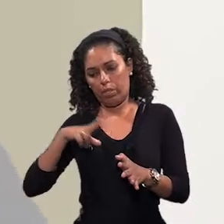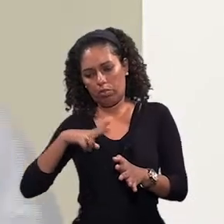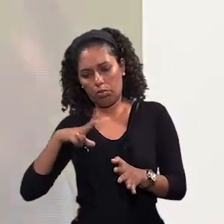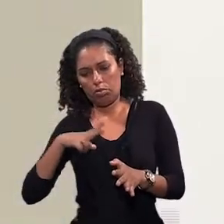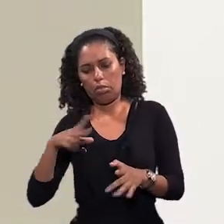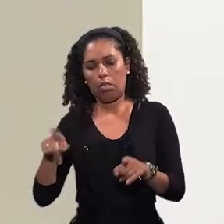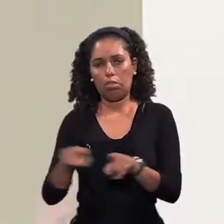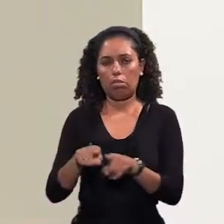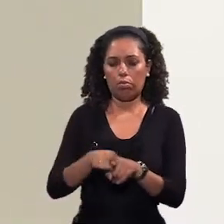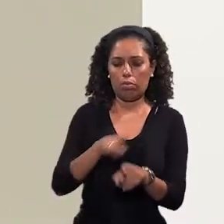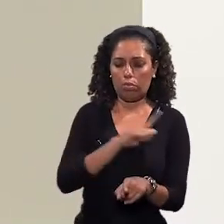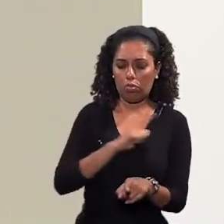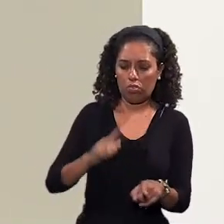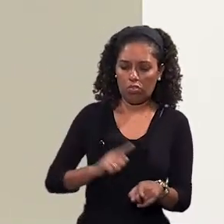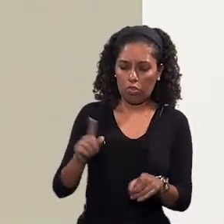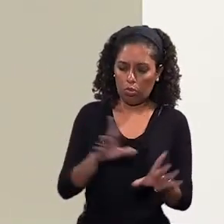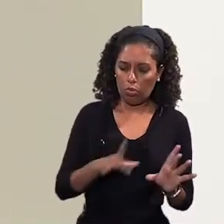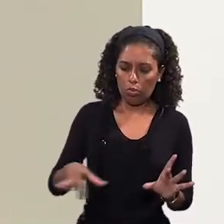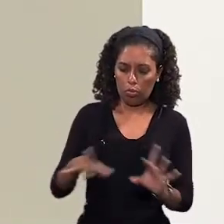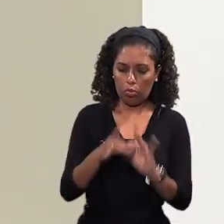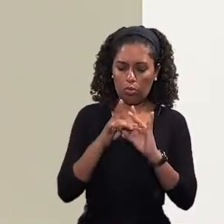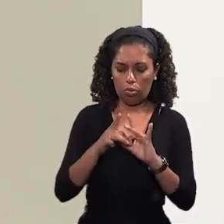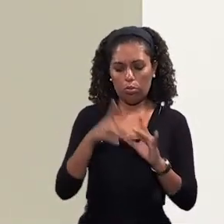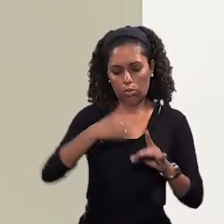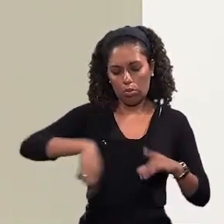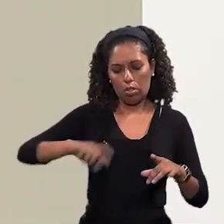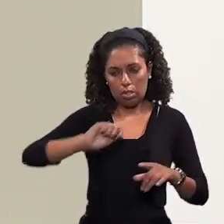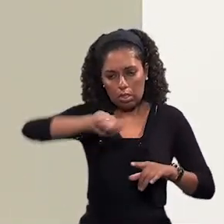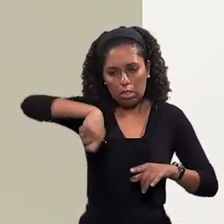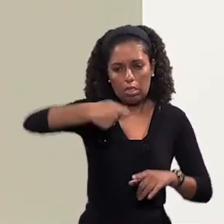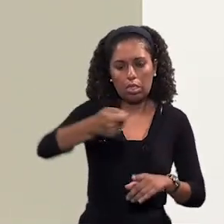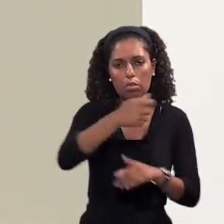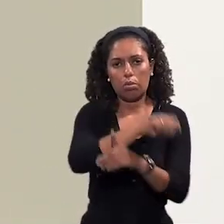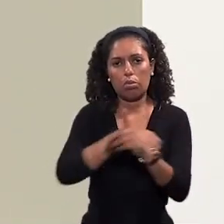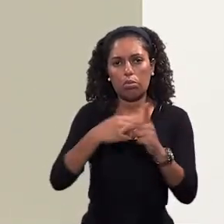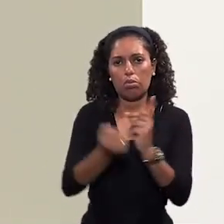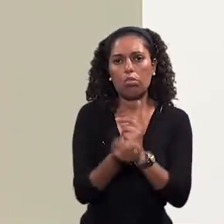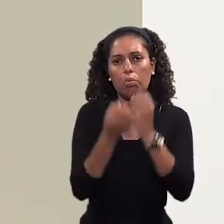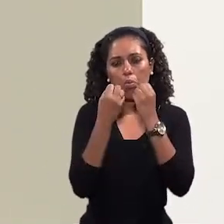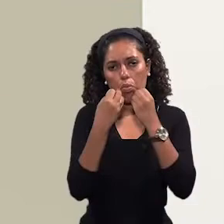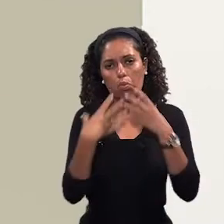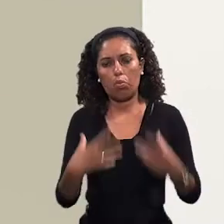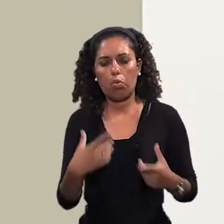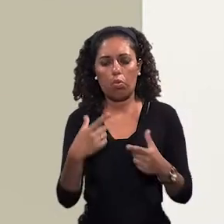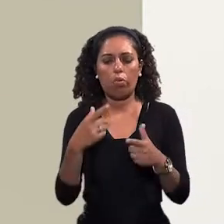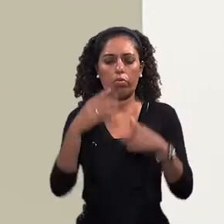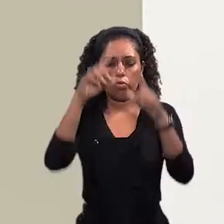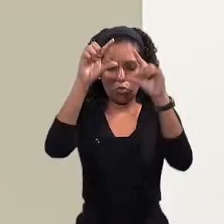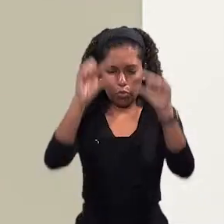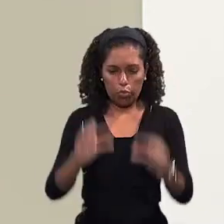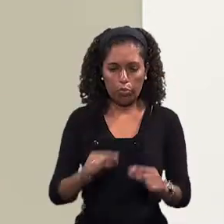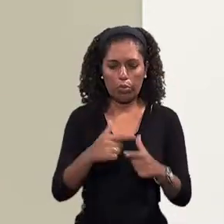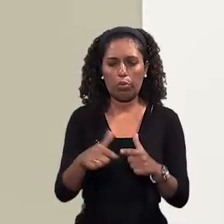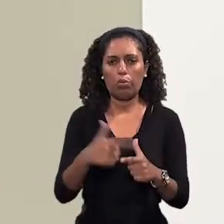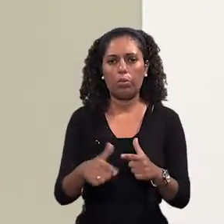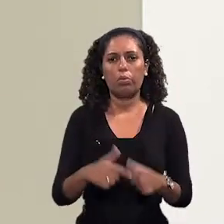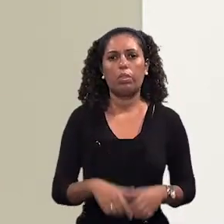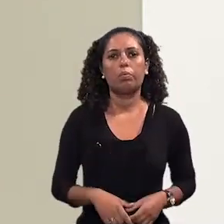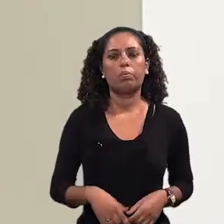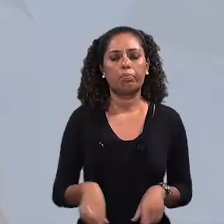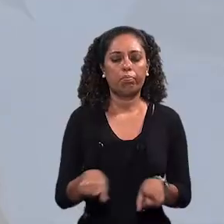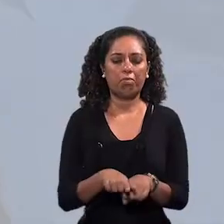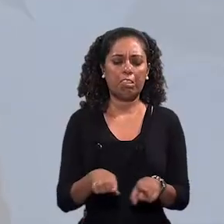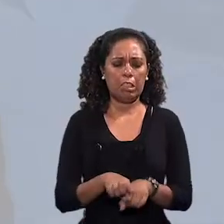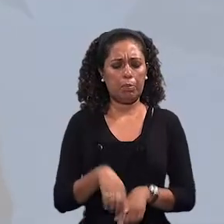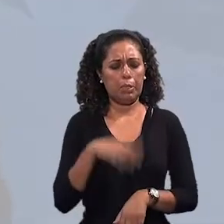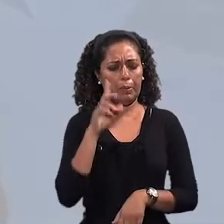privado, setor público, que a gente consegue realmente ter uma sociedade que não tenham aí esses problemas que têm ocorrido com uma frequência tão indesejável.